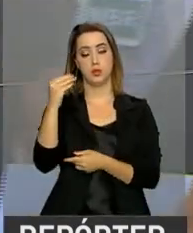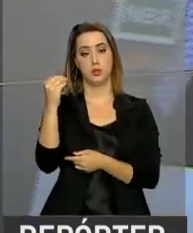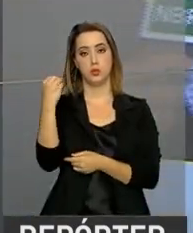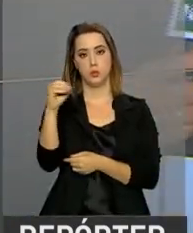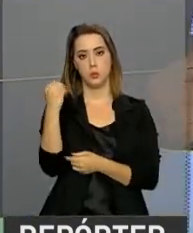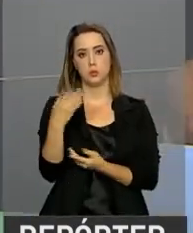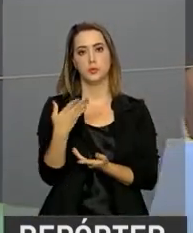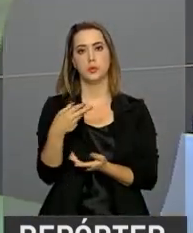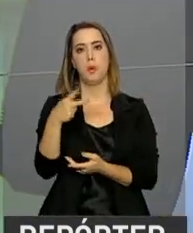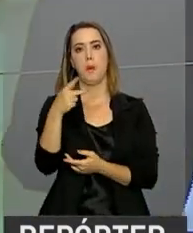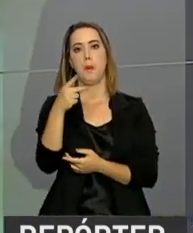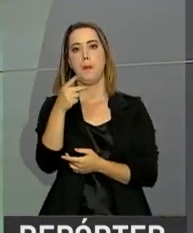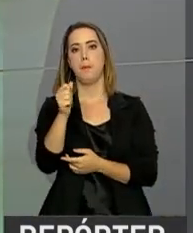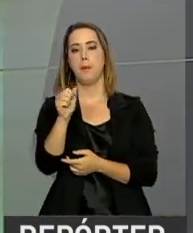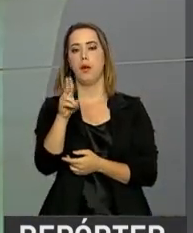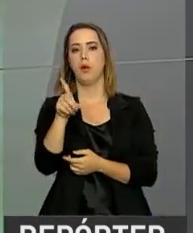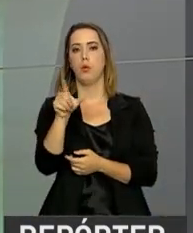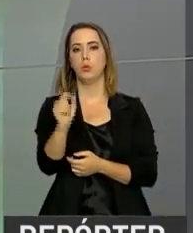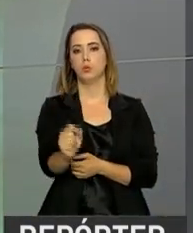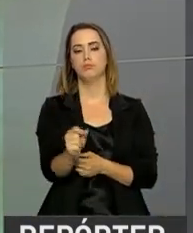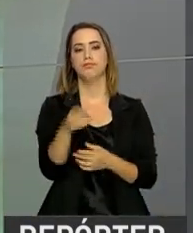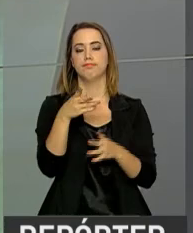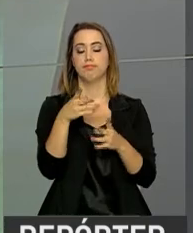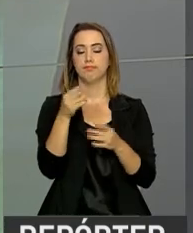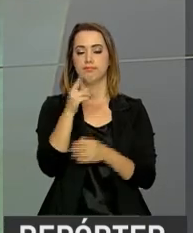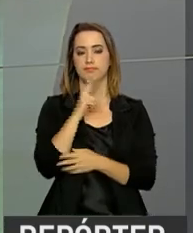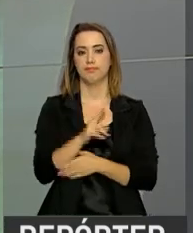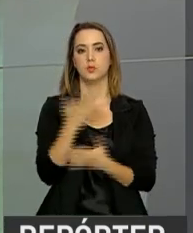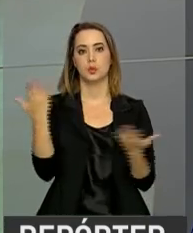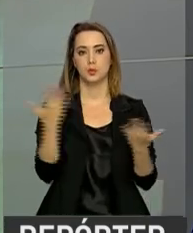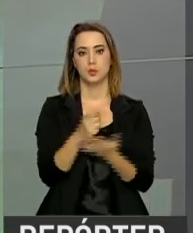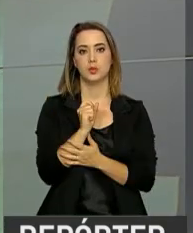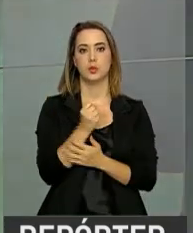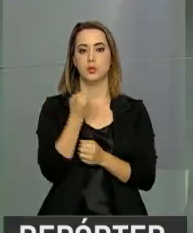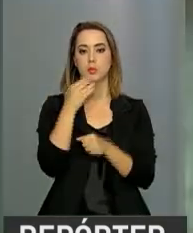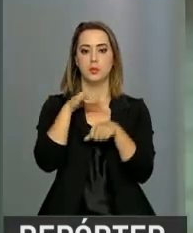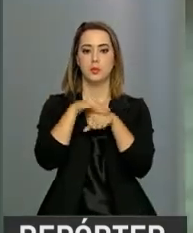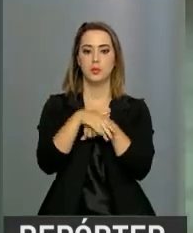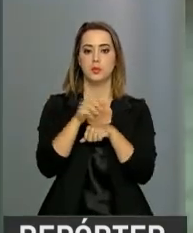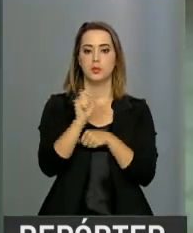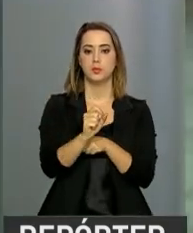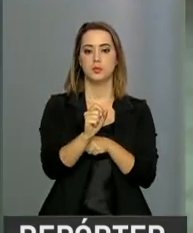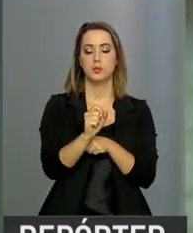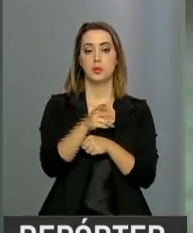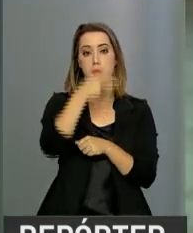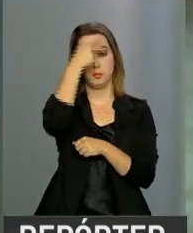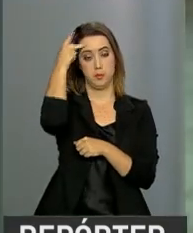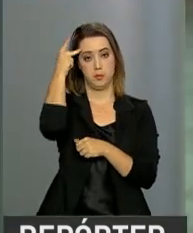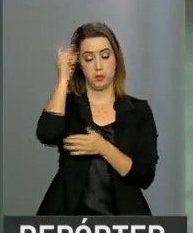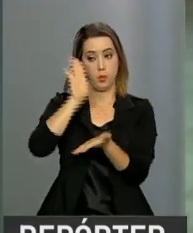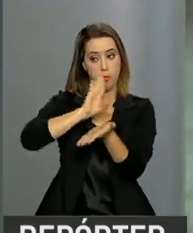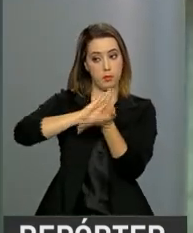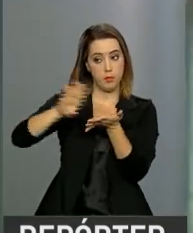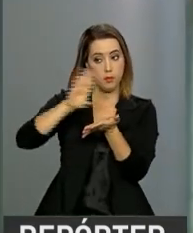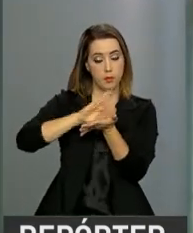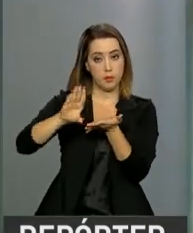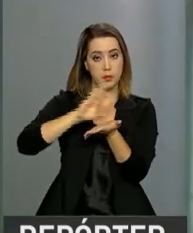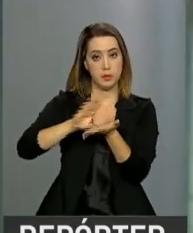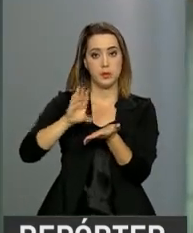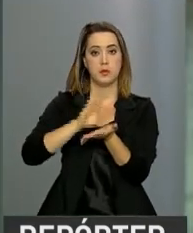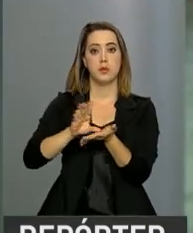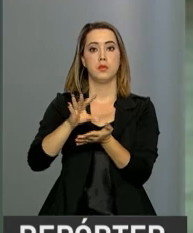repórter Paulo Lasálvia, ao vivo. Boa noite, Paulo. Boa noite, Zé Luiz. O investimento no Tesouro Direto é uma